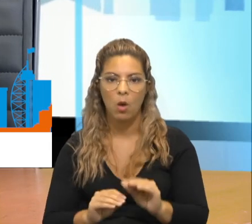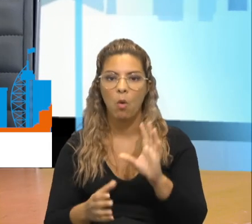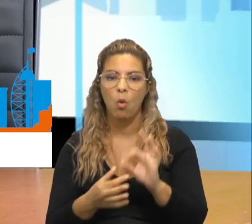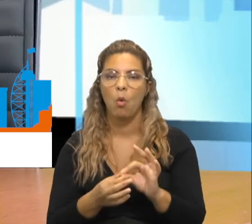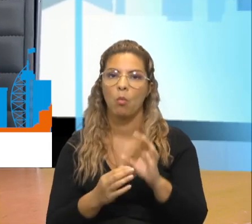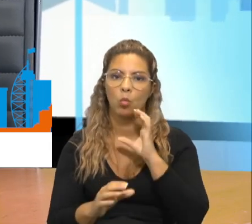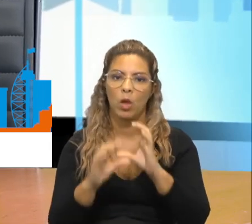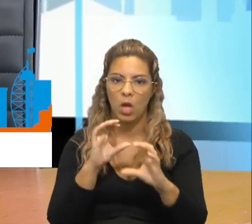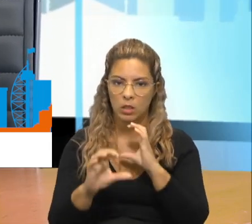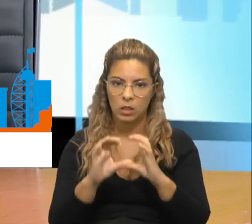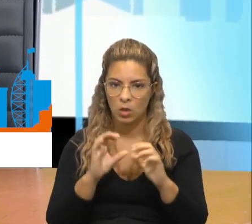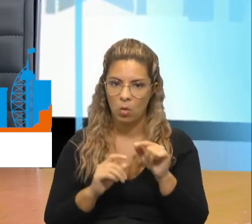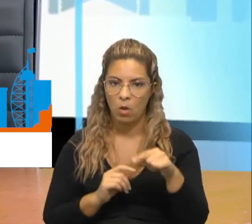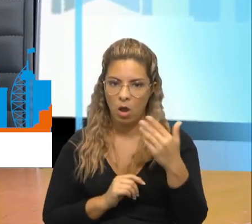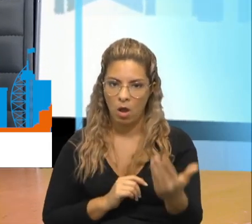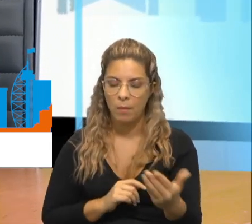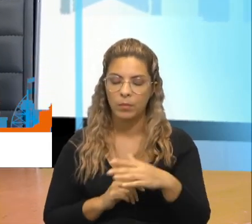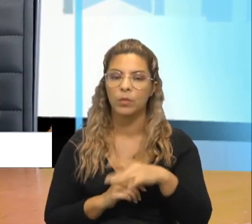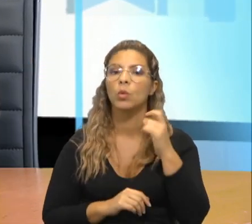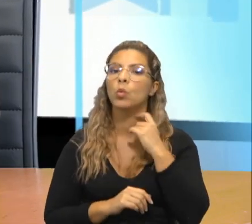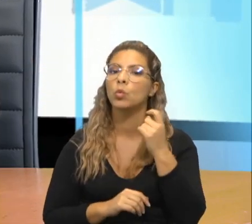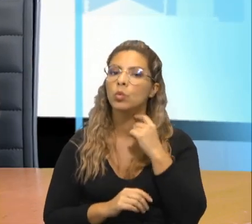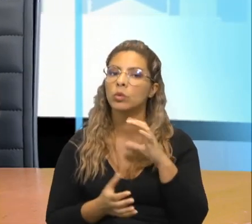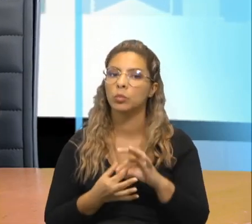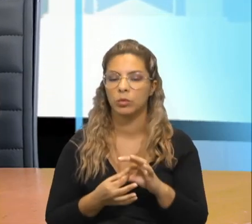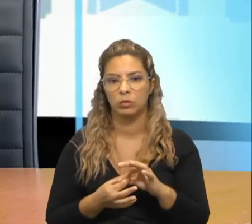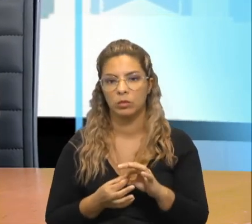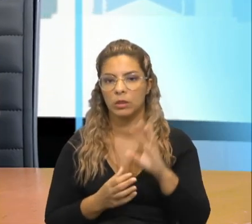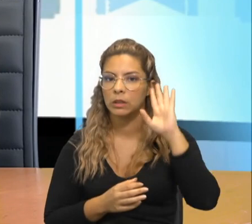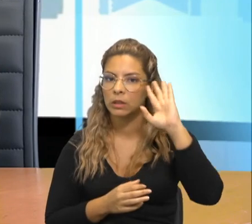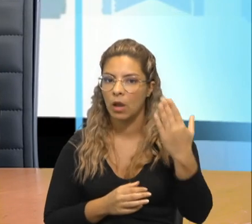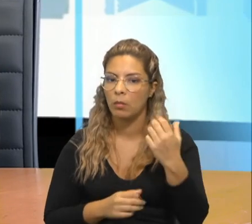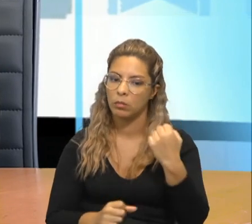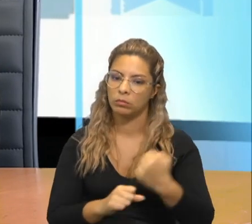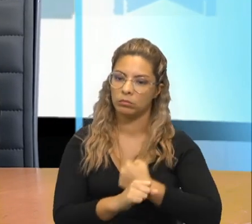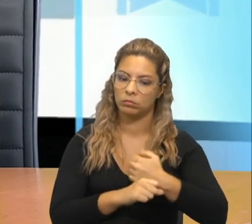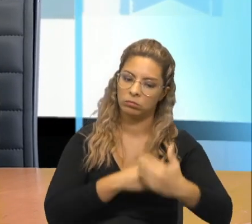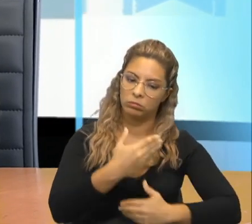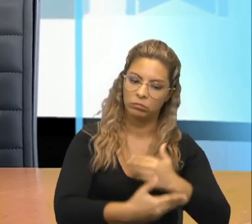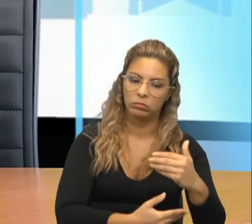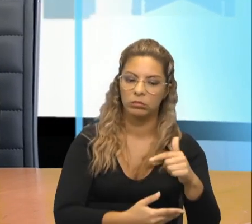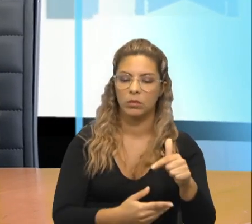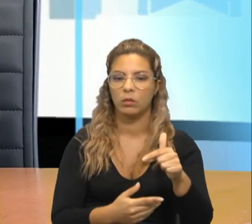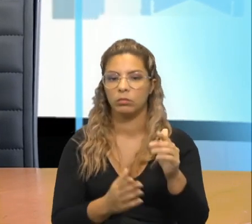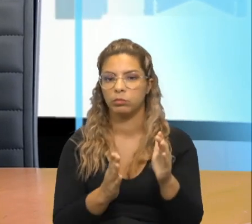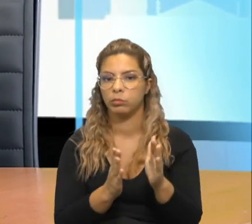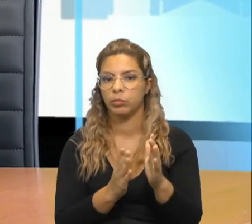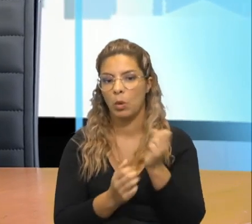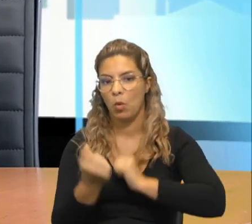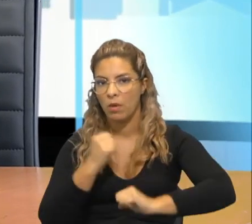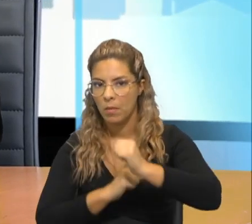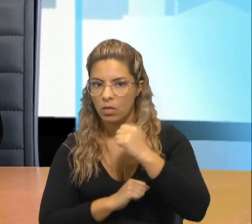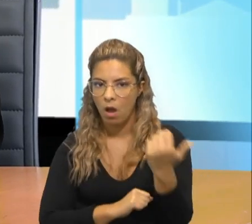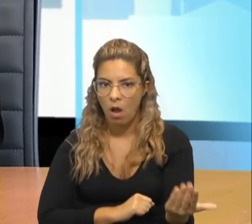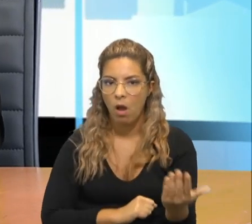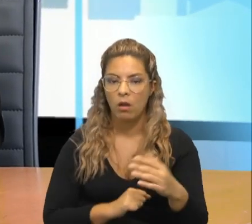comunicação. Mas são cursos para que as pessoas saibam trabalhar a comunicação em suas paróquias, com seus movimentos, não é? É